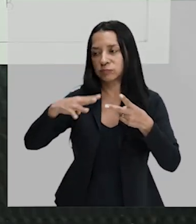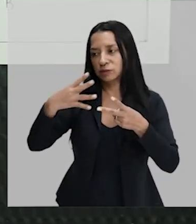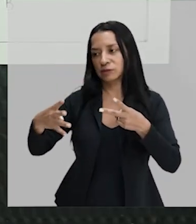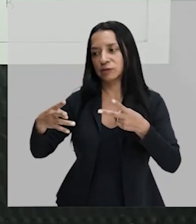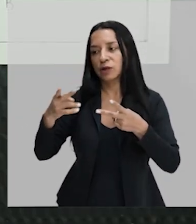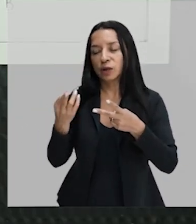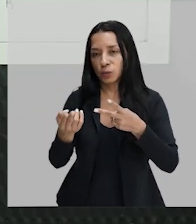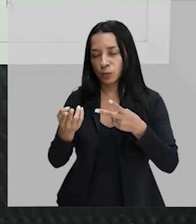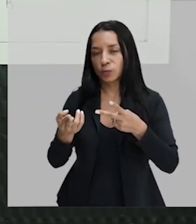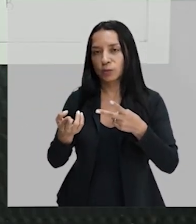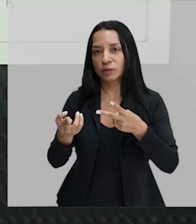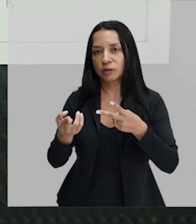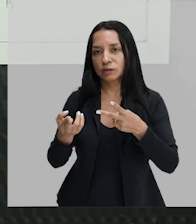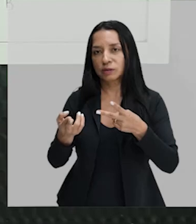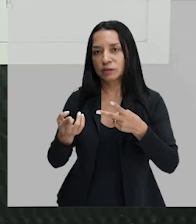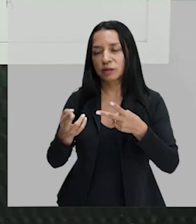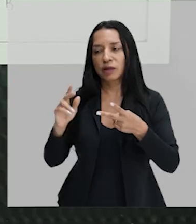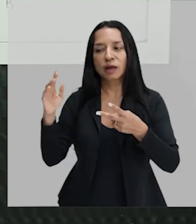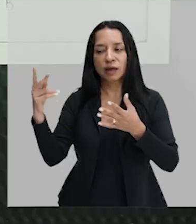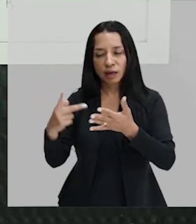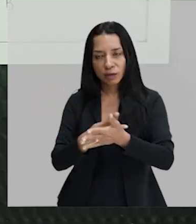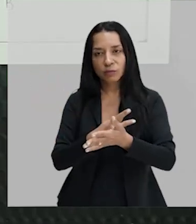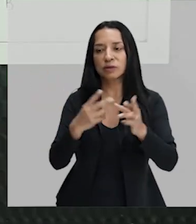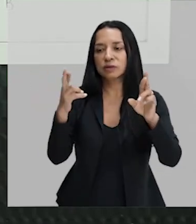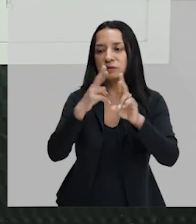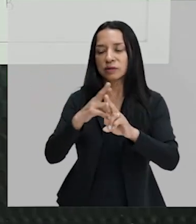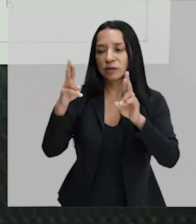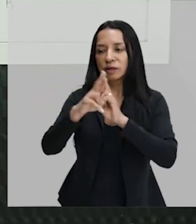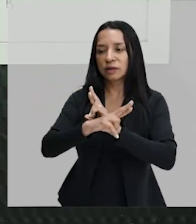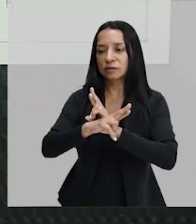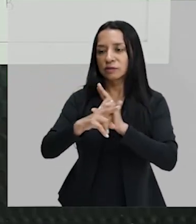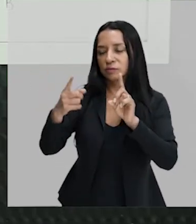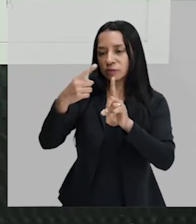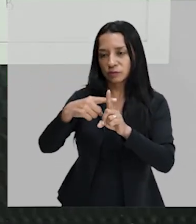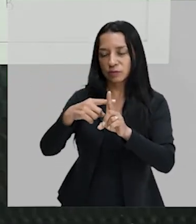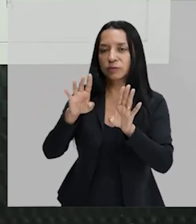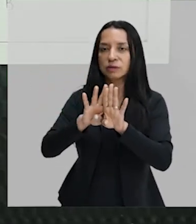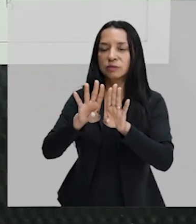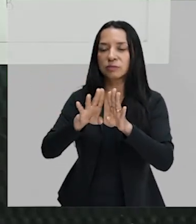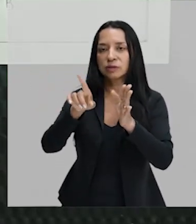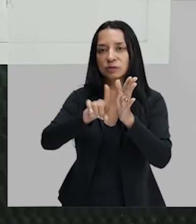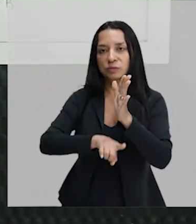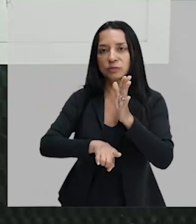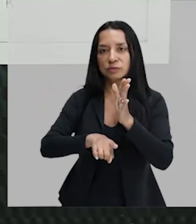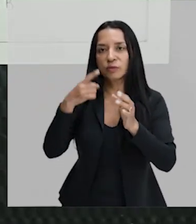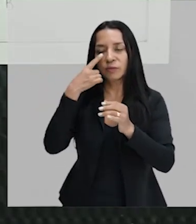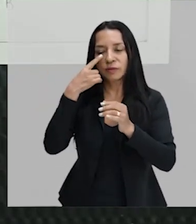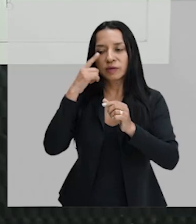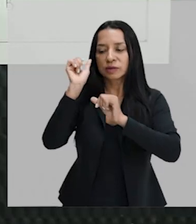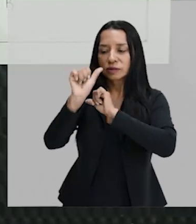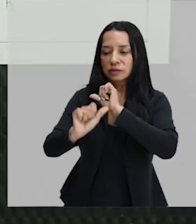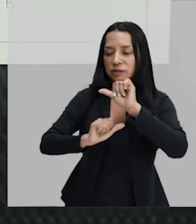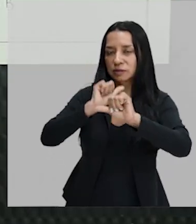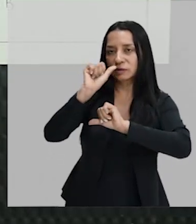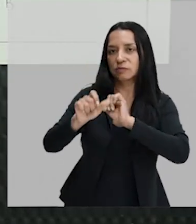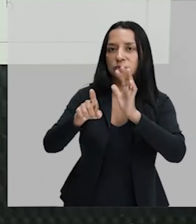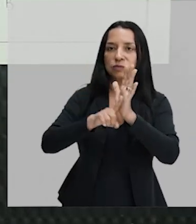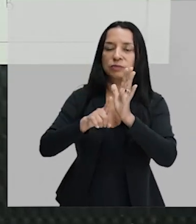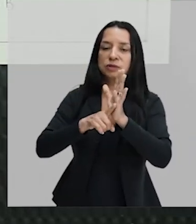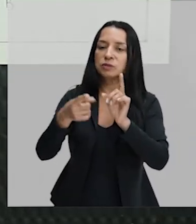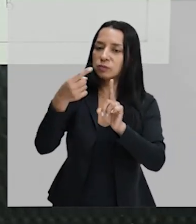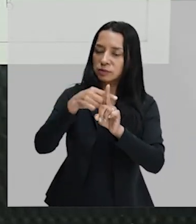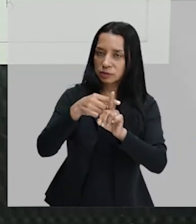em relação à soma, acontece também em relação à subtração. Até porque a gente vai ver que a gente vai transformar a subtração numa soma para